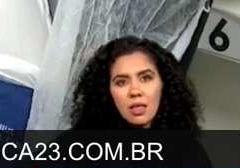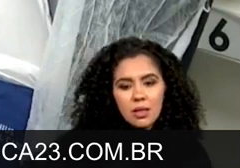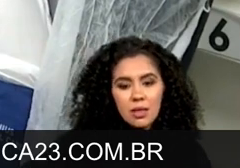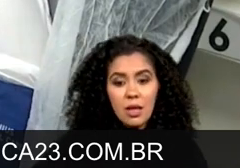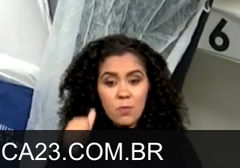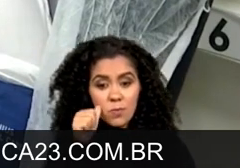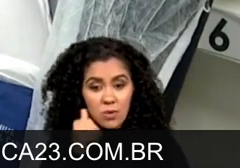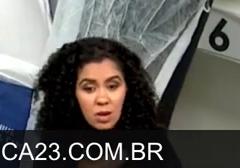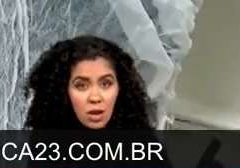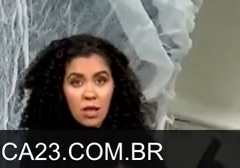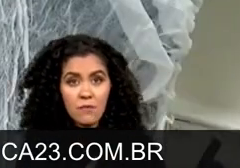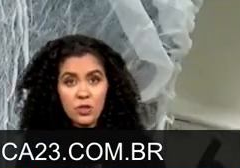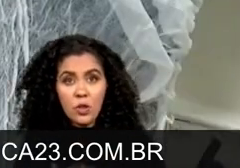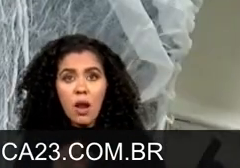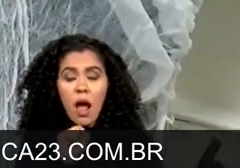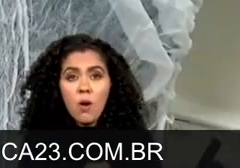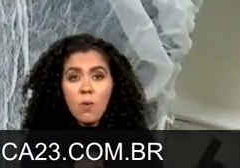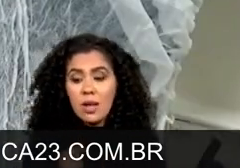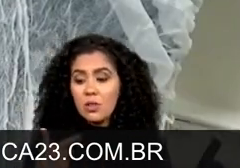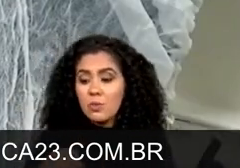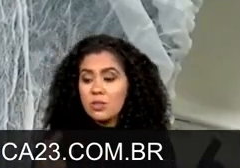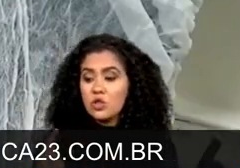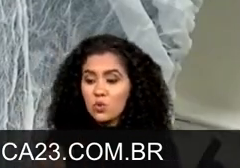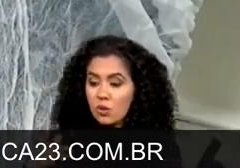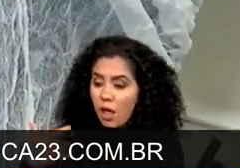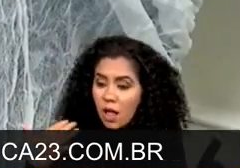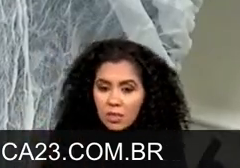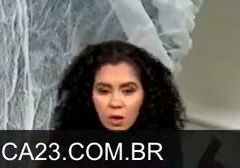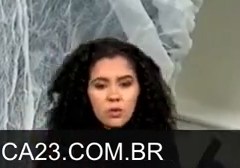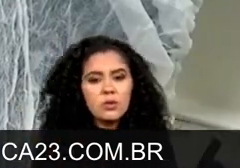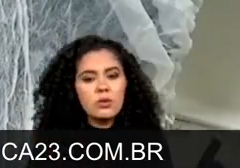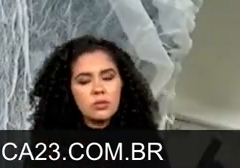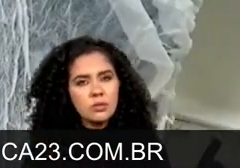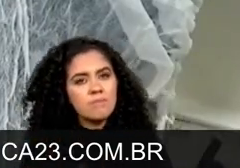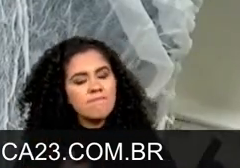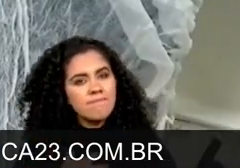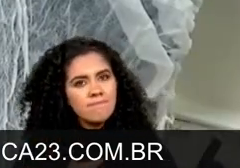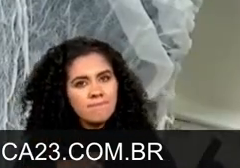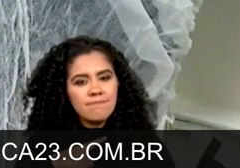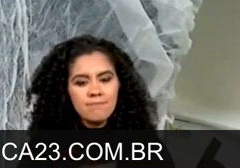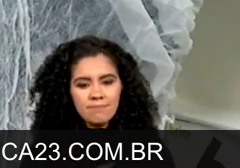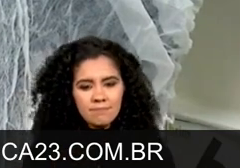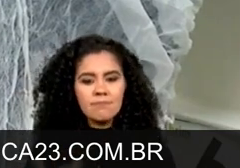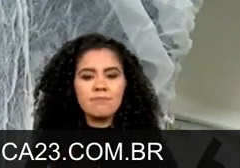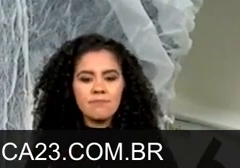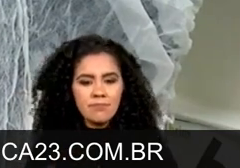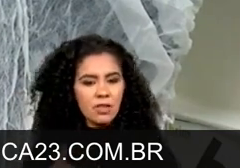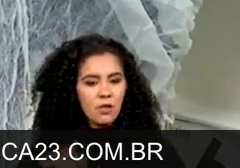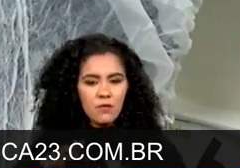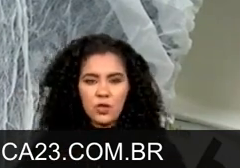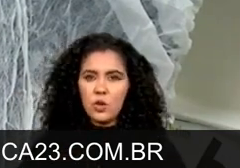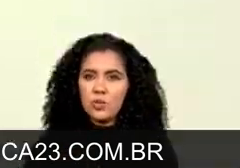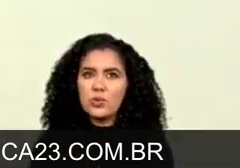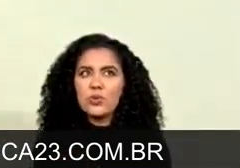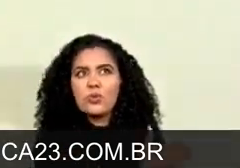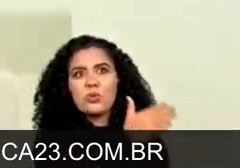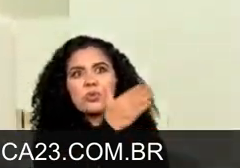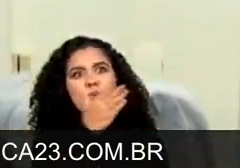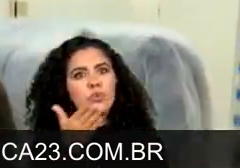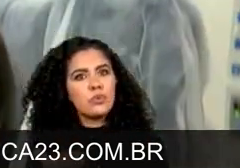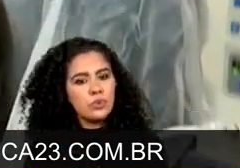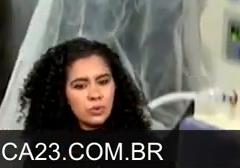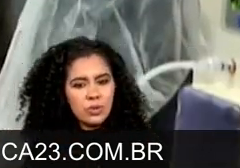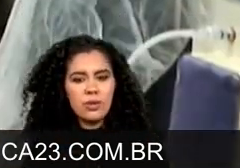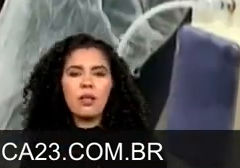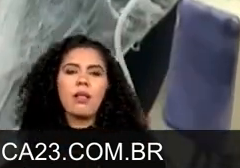2018. Cansativo, porque eu tenho que vir de metrô, né? Ocupo o dia inteiro, praticamente. Porque para